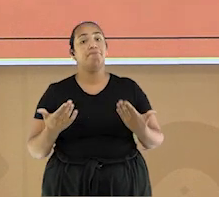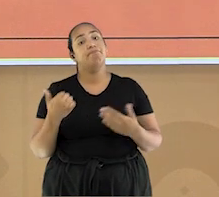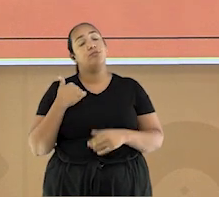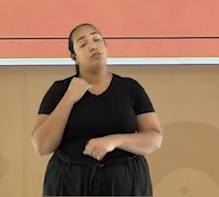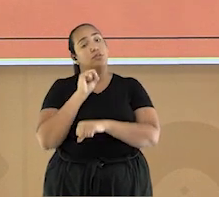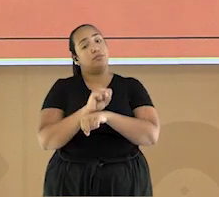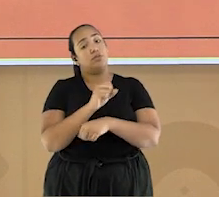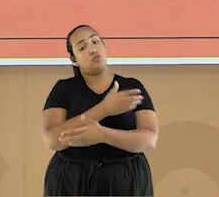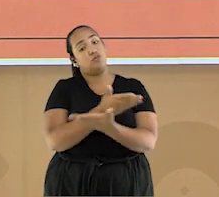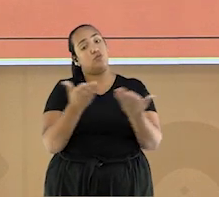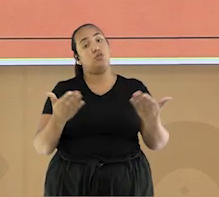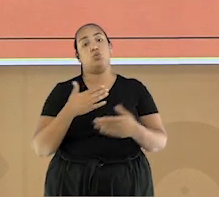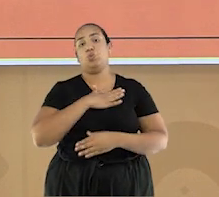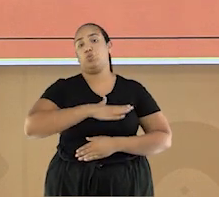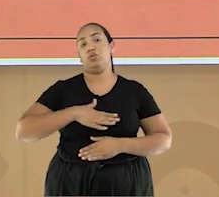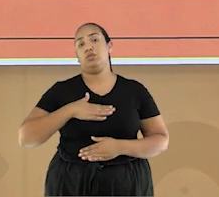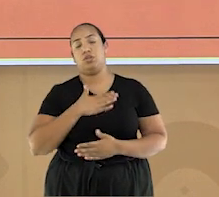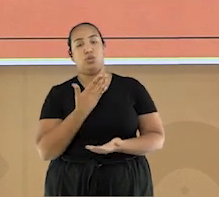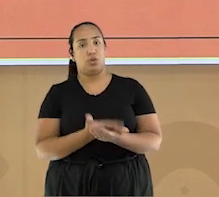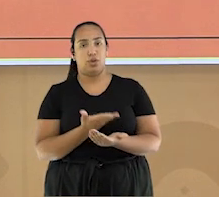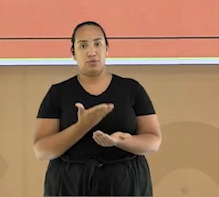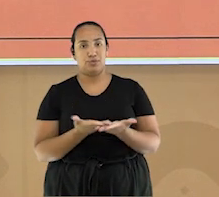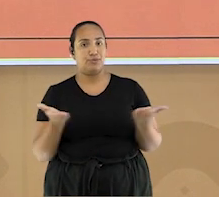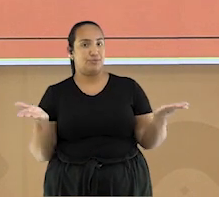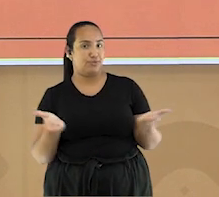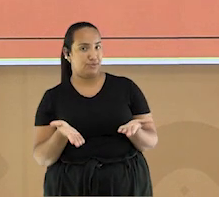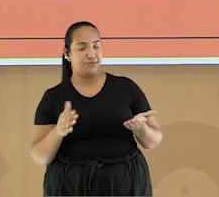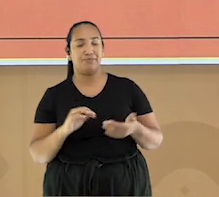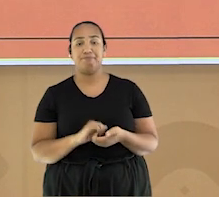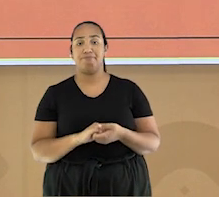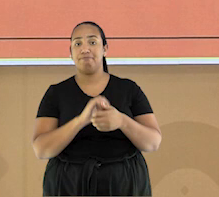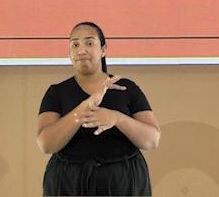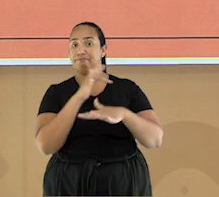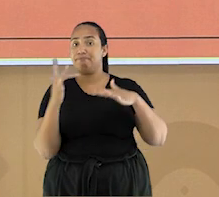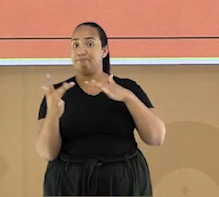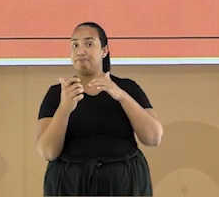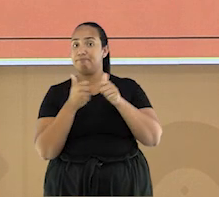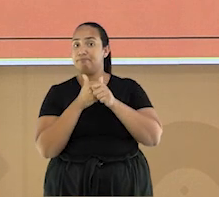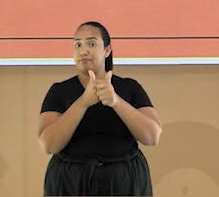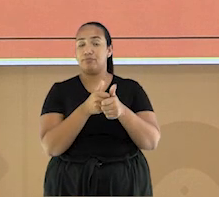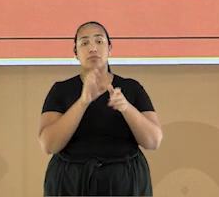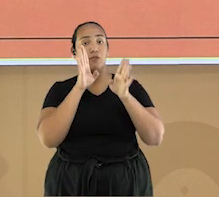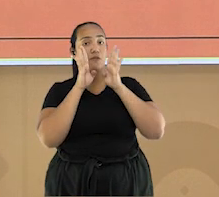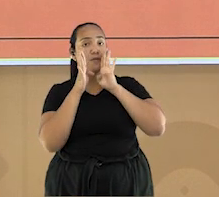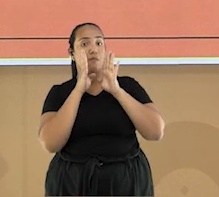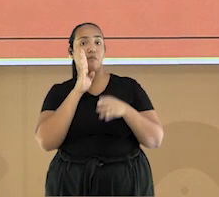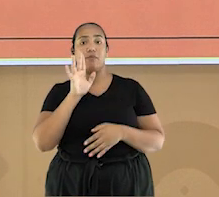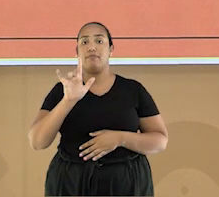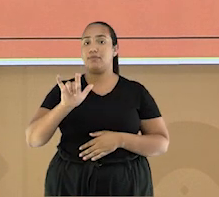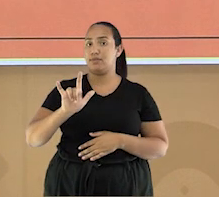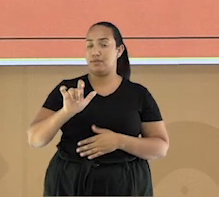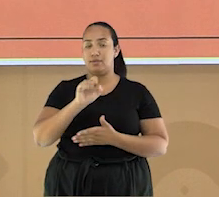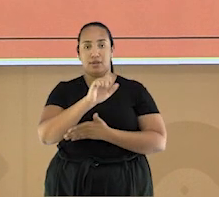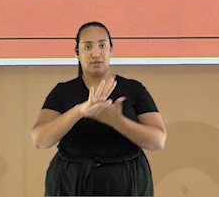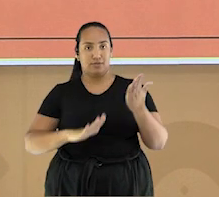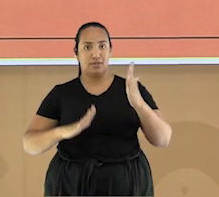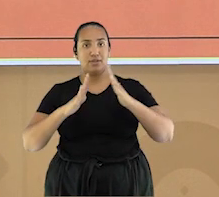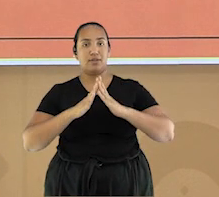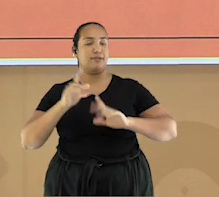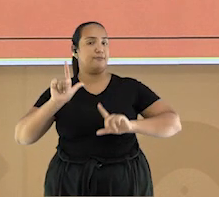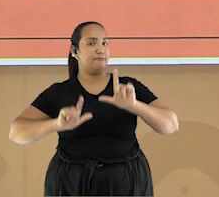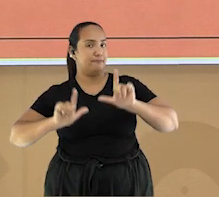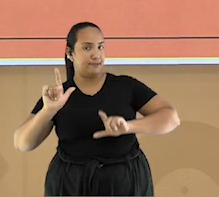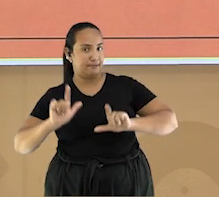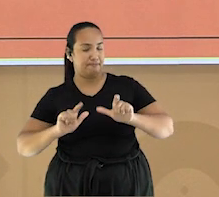espero que você tenha gostado da nossa aula. Siga as nossas redes sociais, Facebook e Instagram,